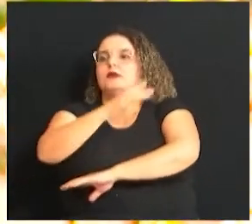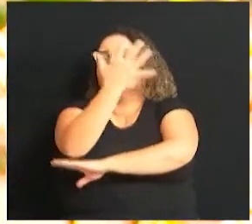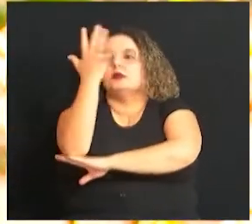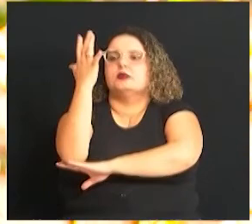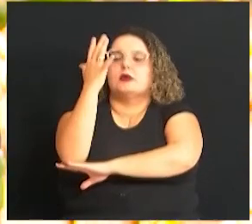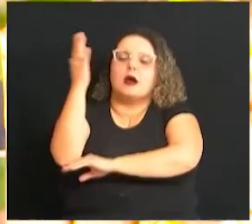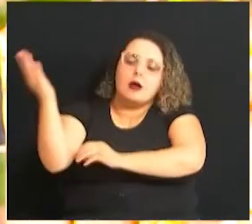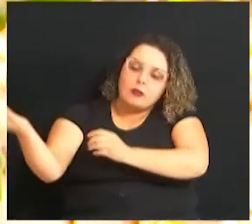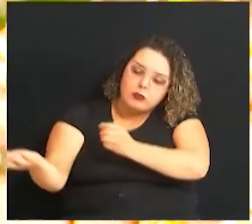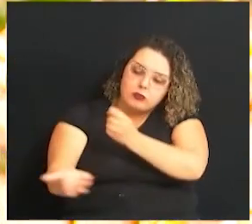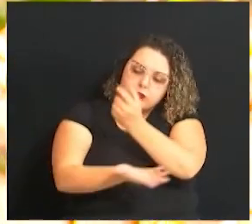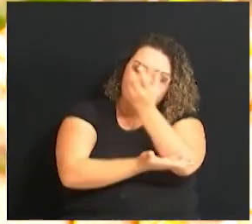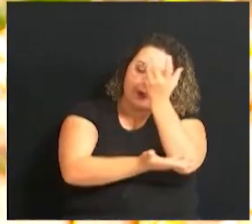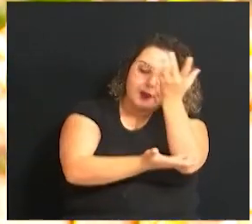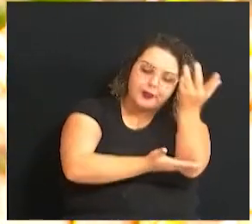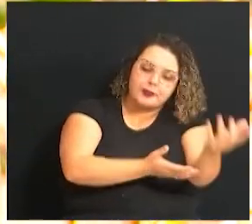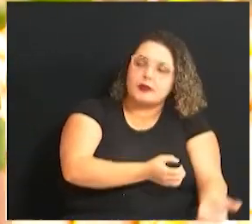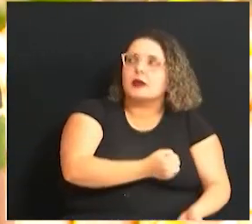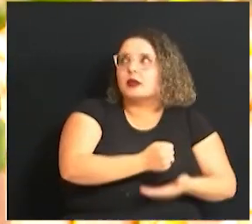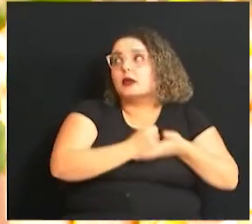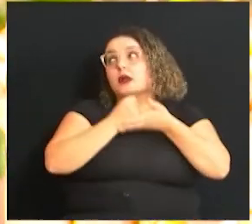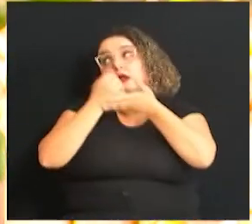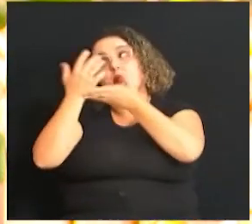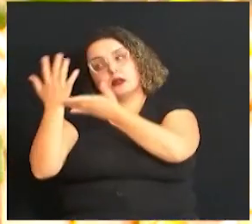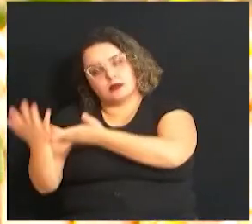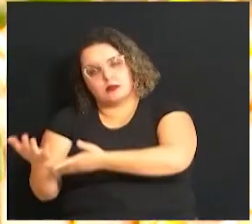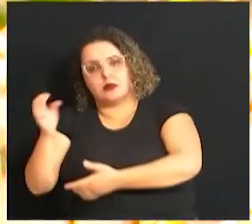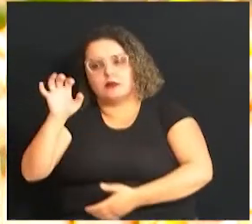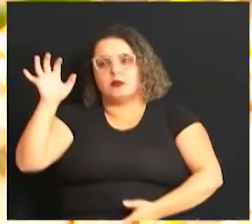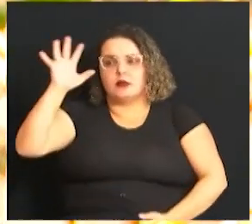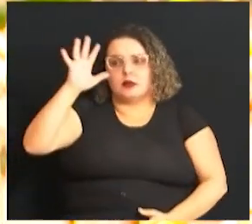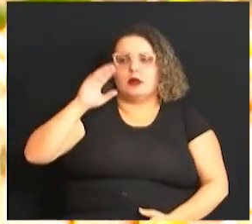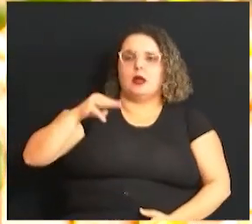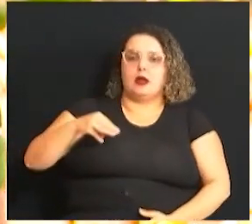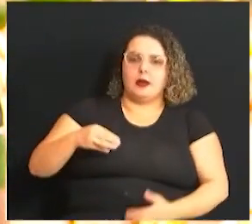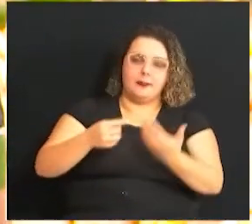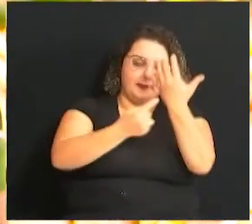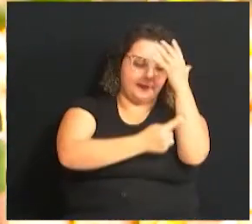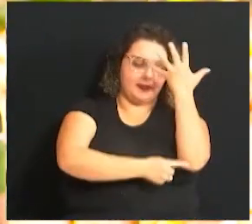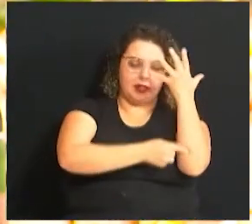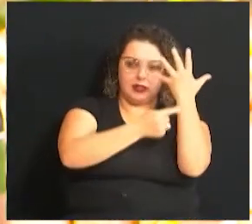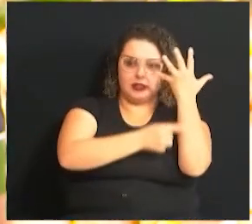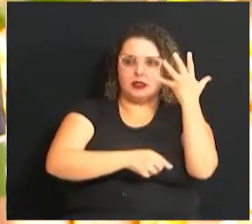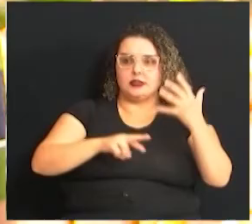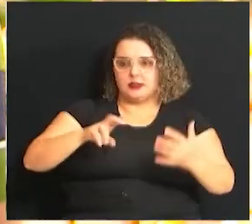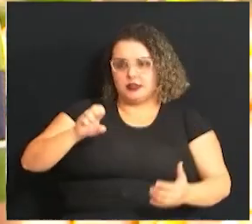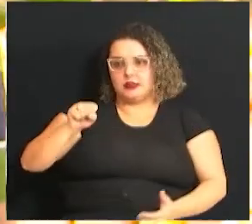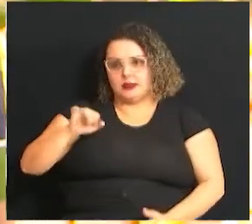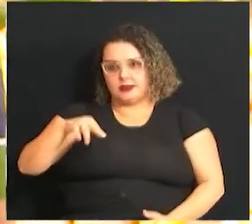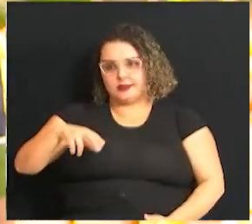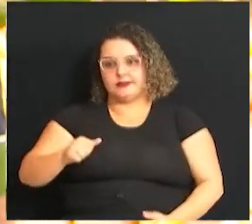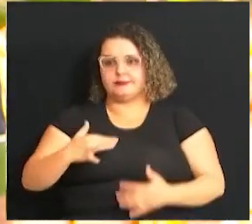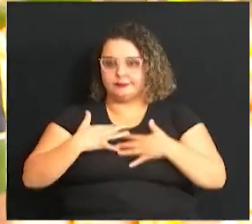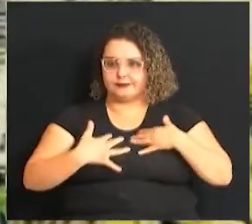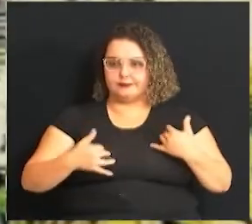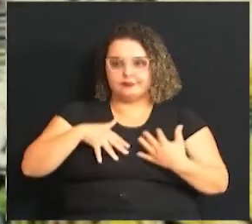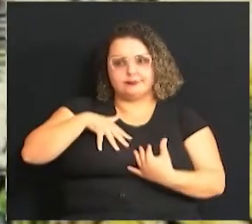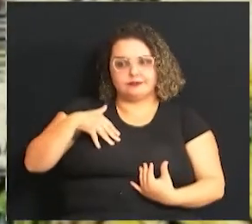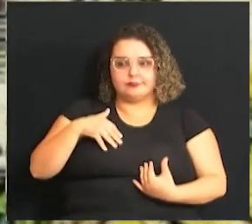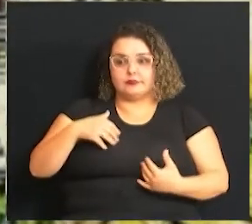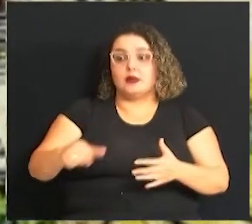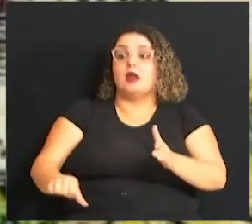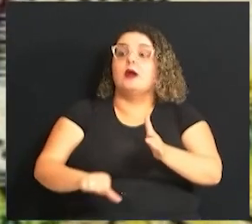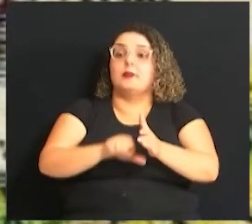essa madeira, levavam para a Europa, né, para obter aí a madeira e a resina para tingimento de roupas.